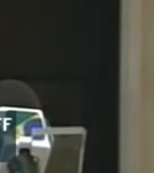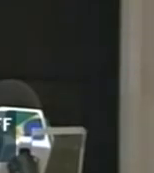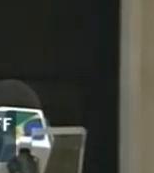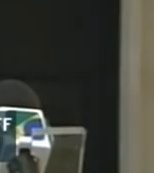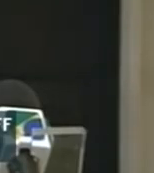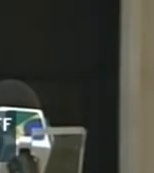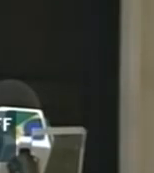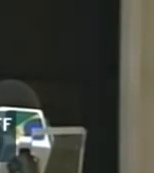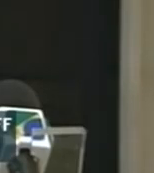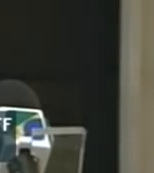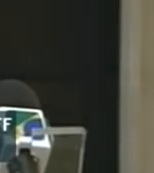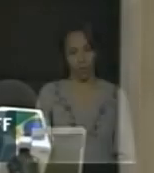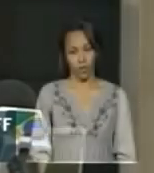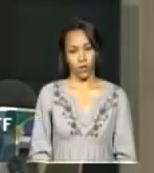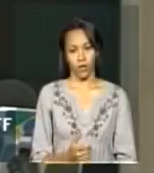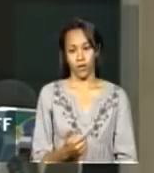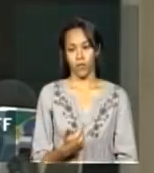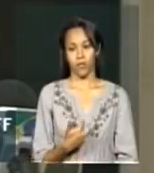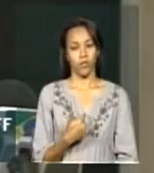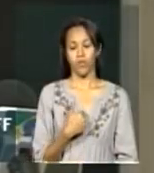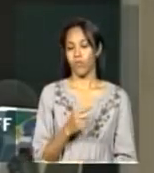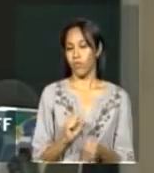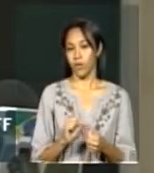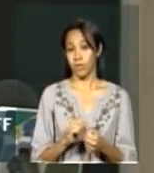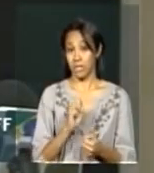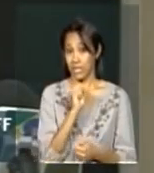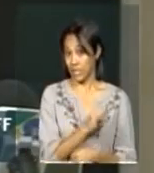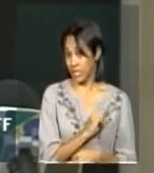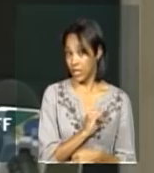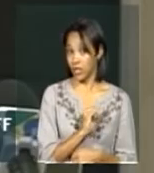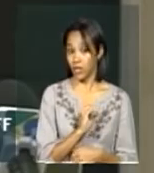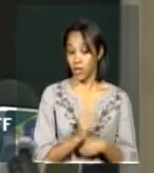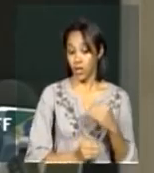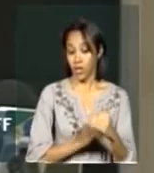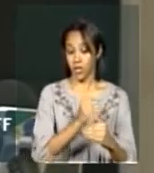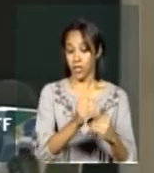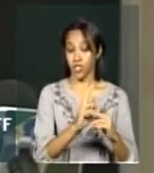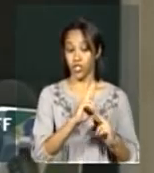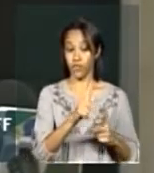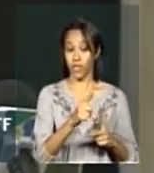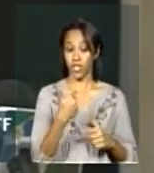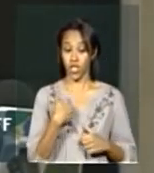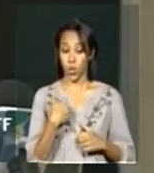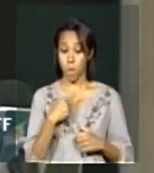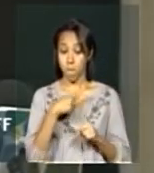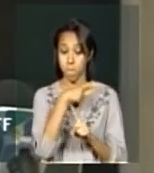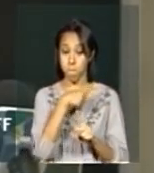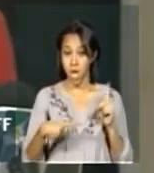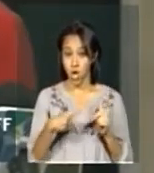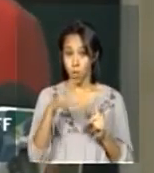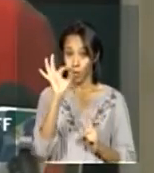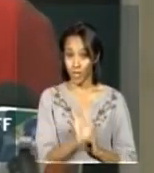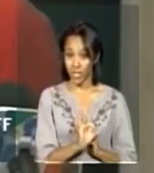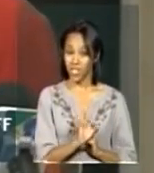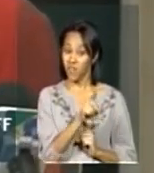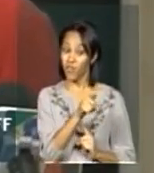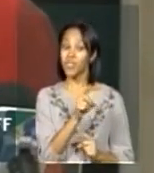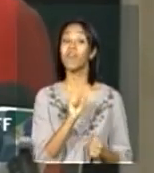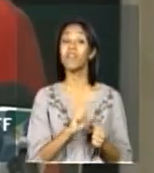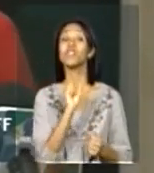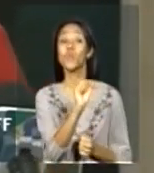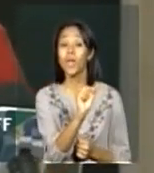Não, querido, eu não faço esse tipo de previsão, porque se crescer, diferente do que eu te disser,%, vou contar que que você vai